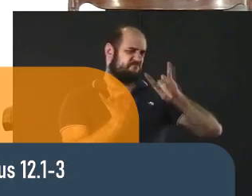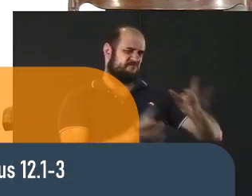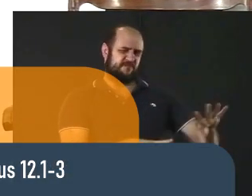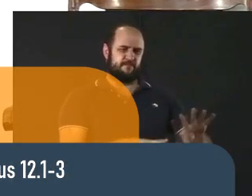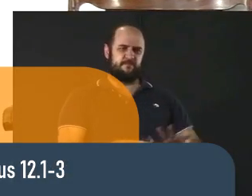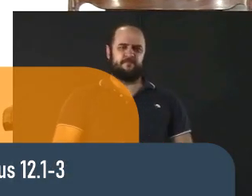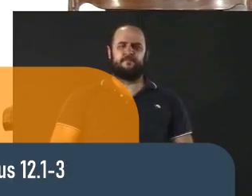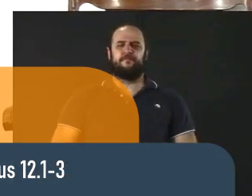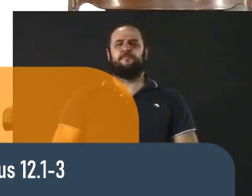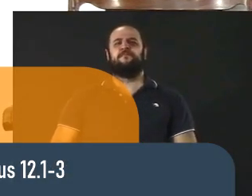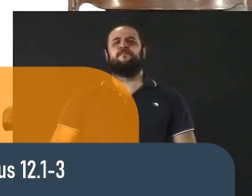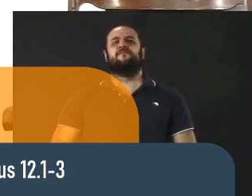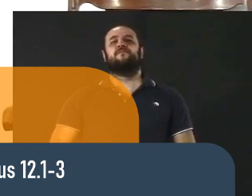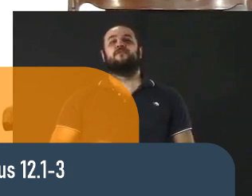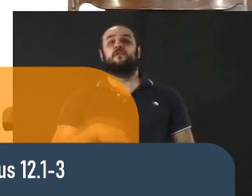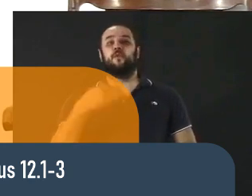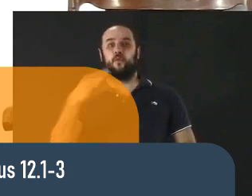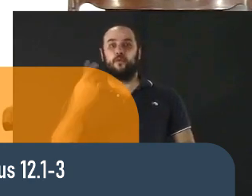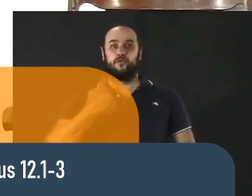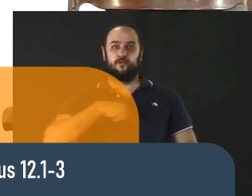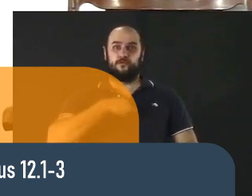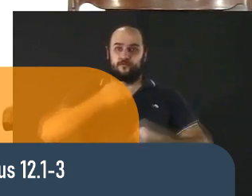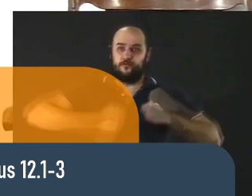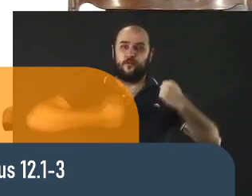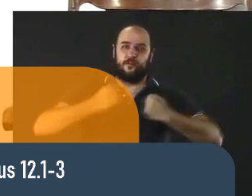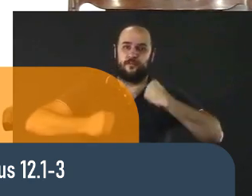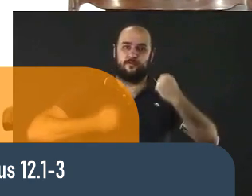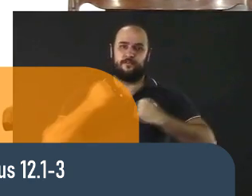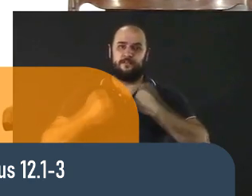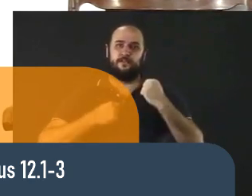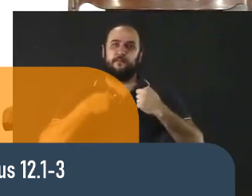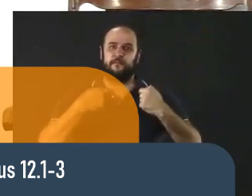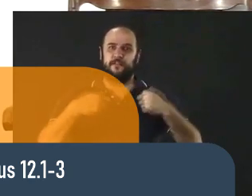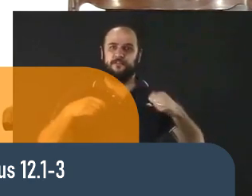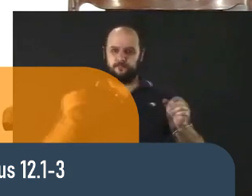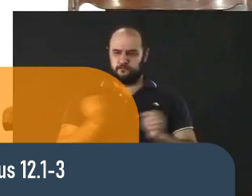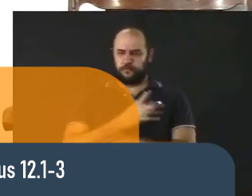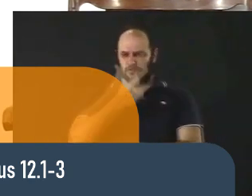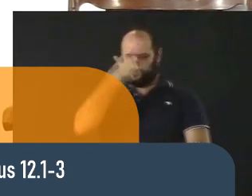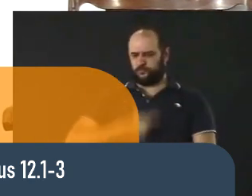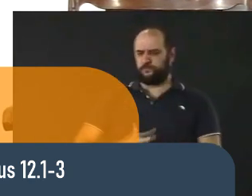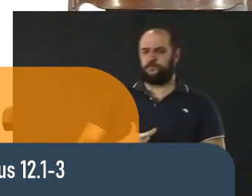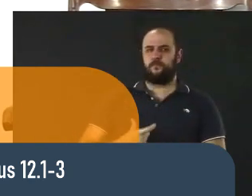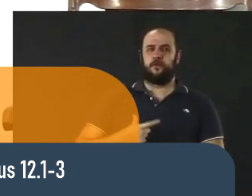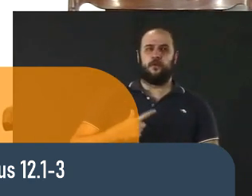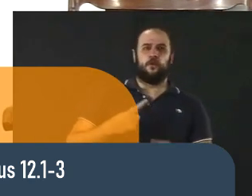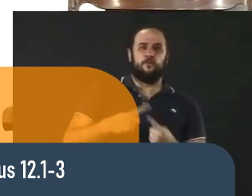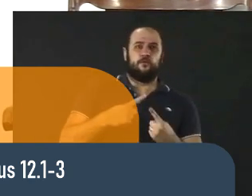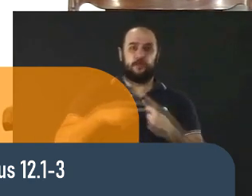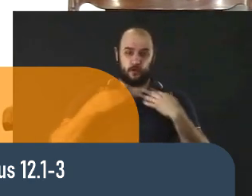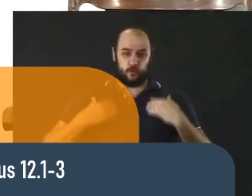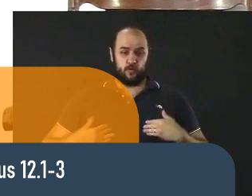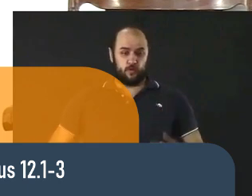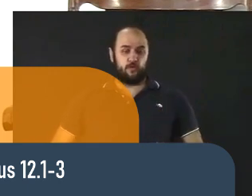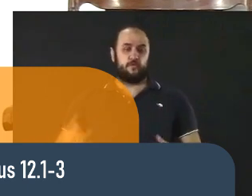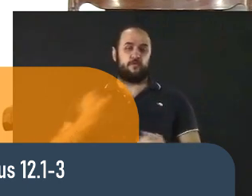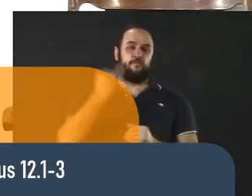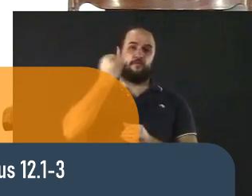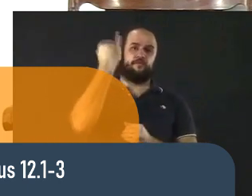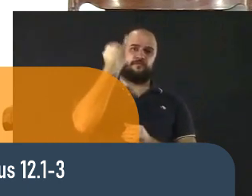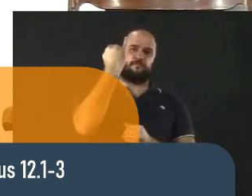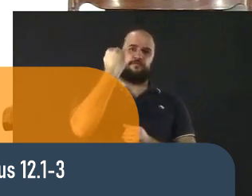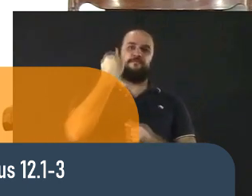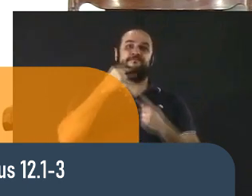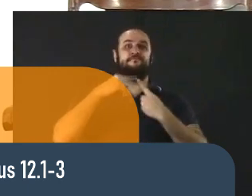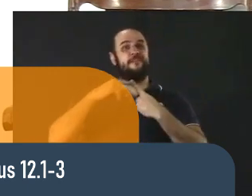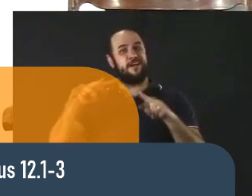Quando dispomos para uma corrida, nós precisamos nos preparar, pois o condicionamento físico conta. Mas não